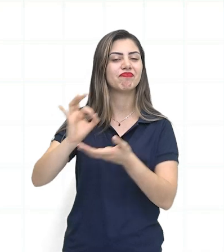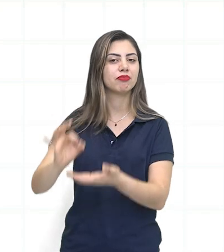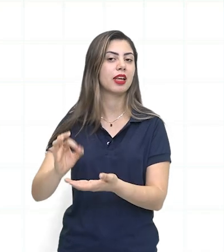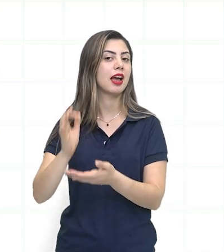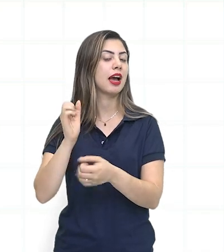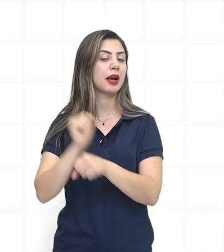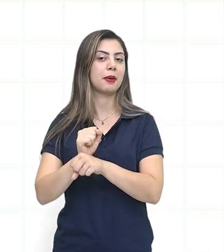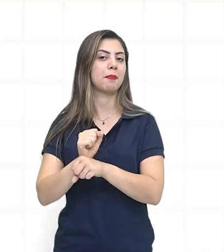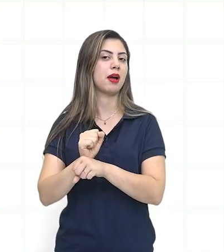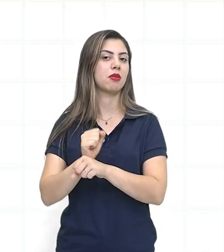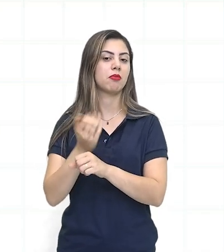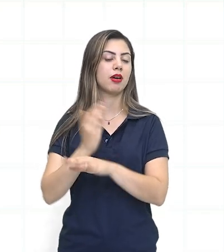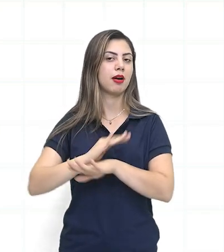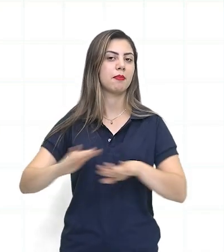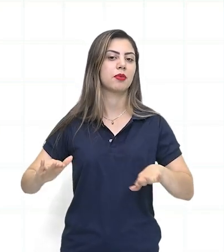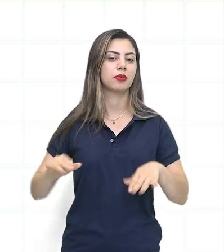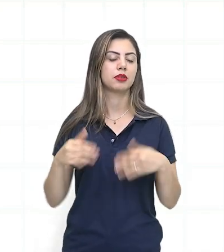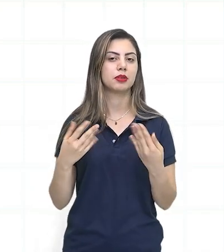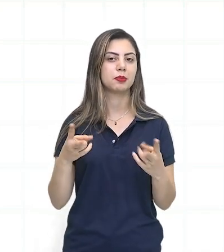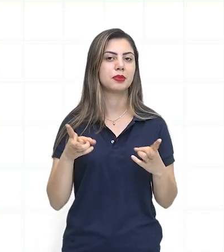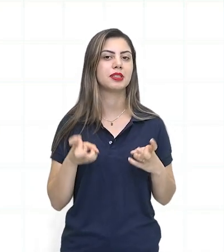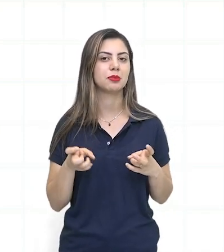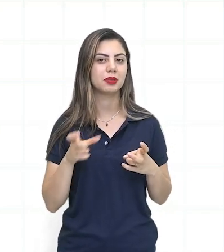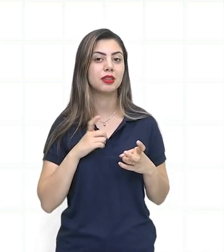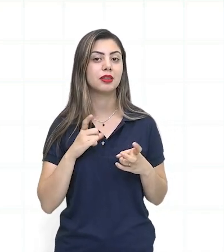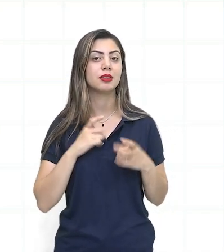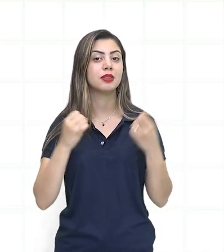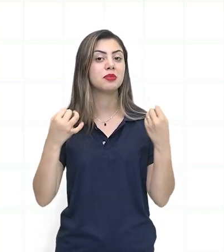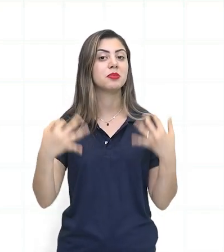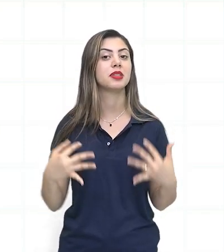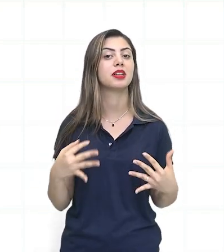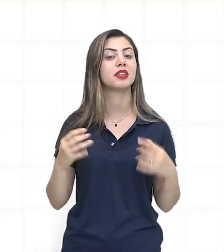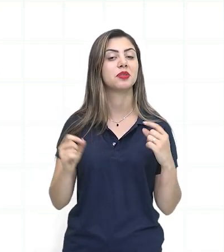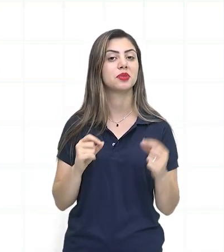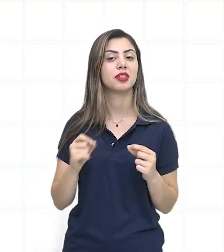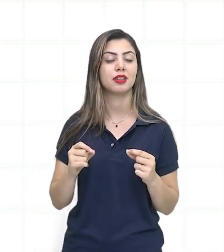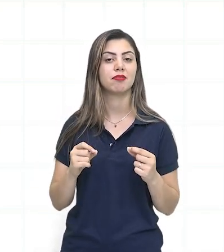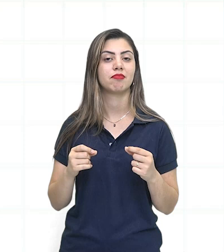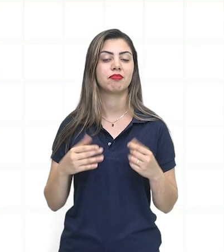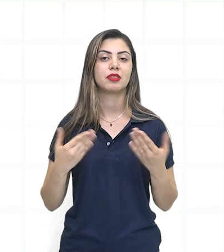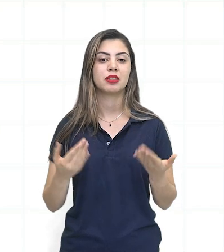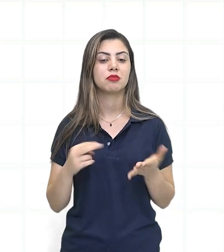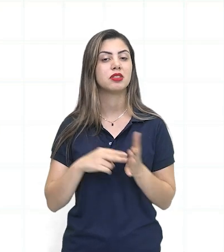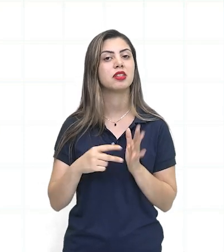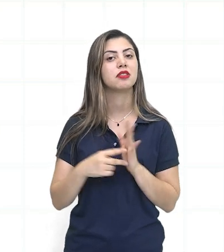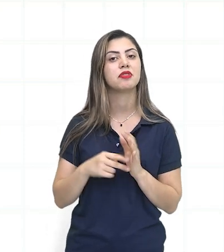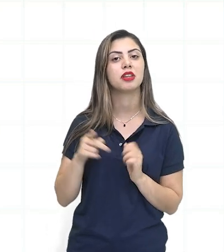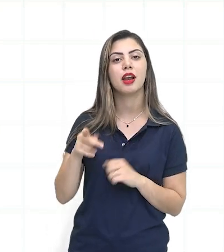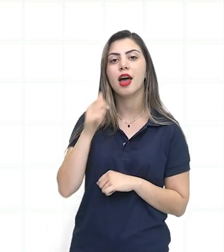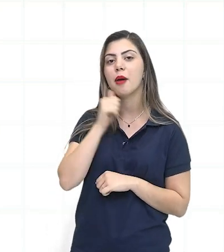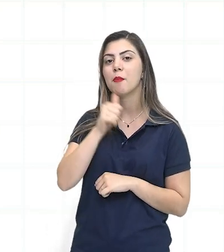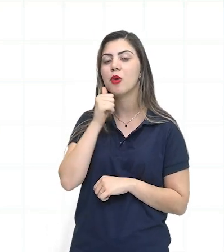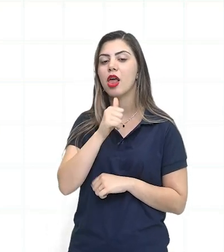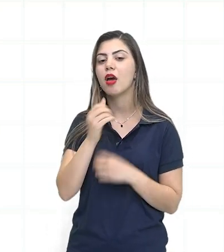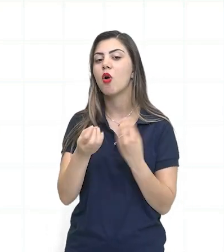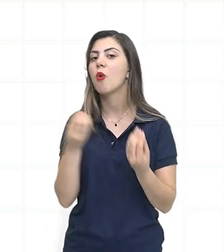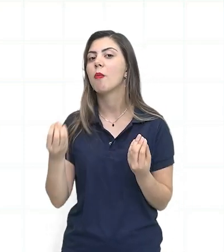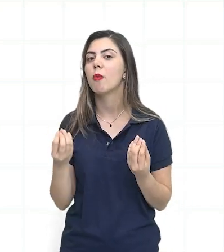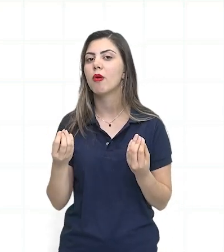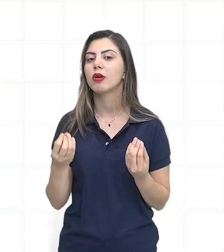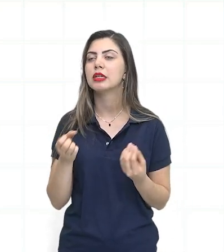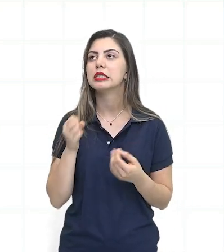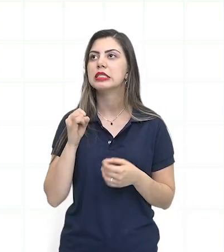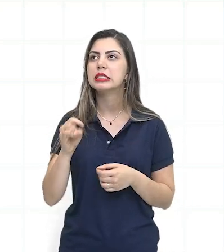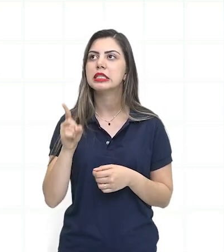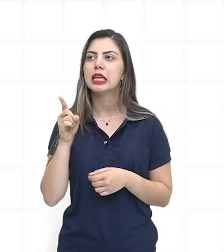uma declaração. Luísa parou de tomar café. Significa que Luísa o quê? Eu já vou inferir aqui. Se